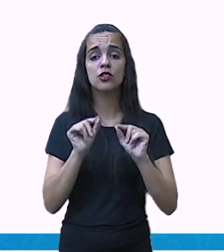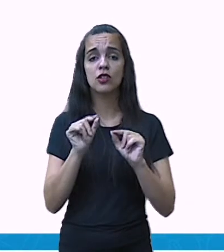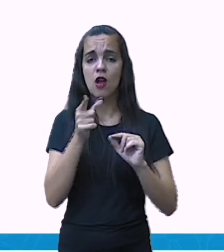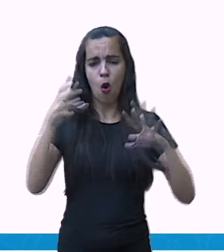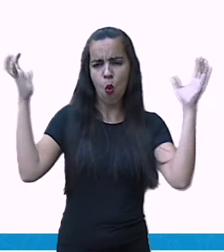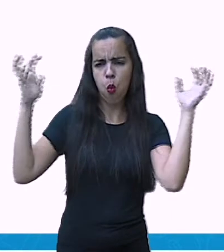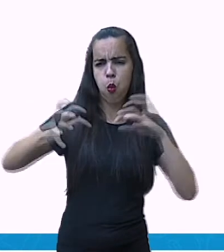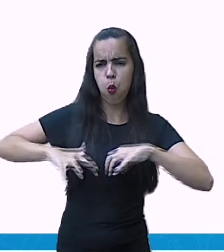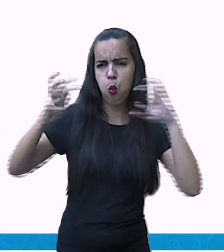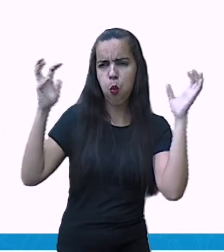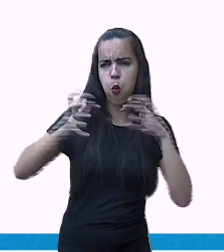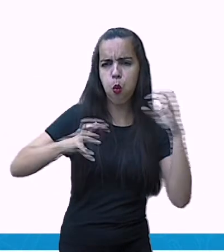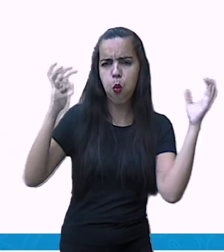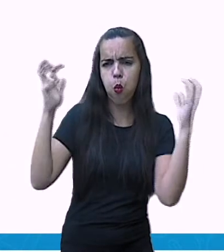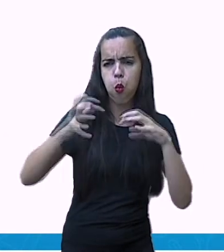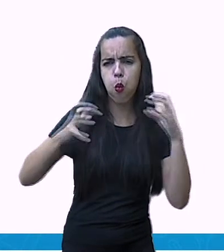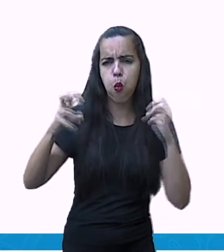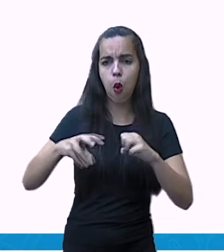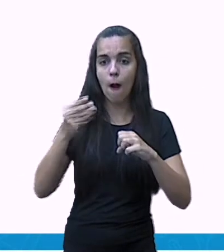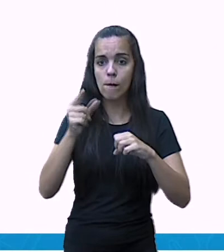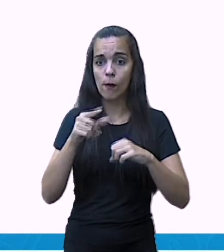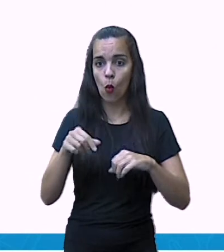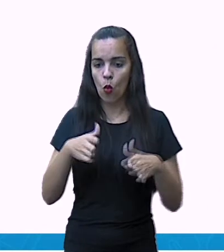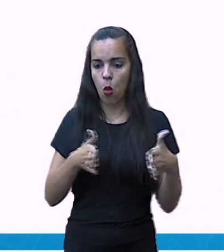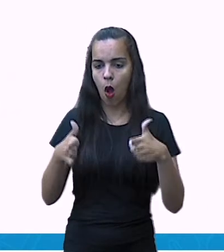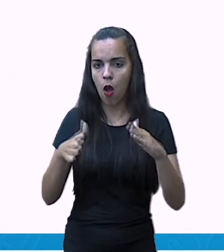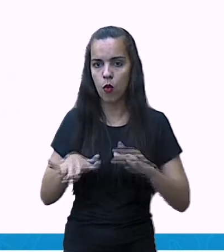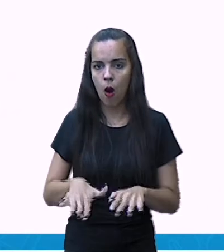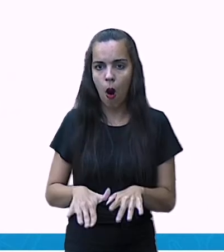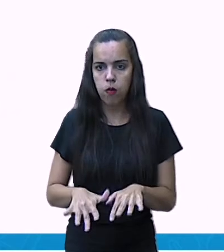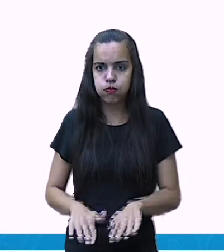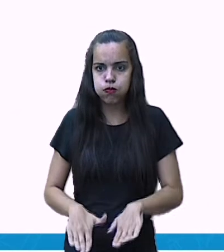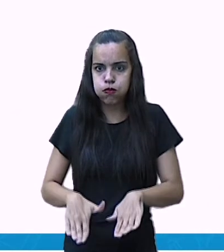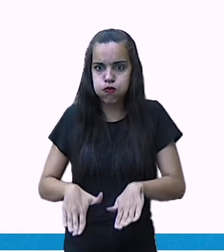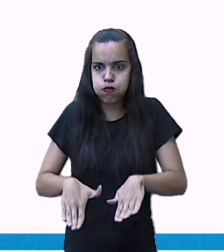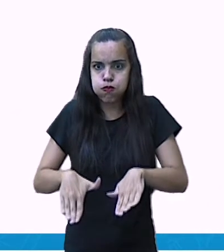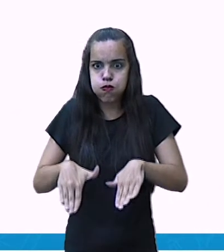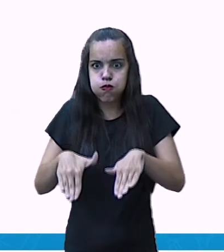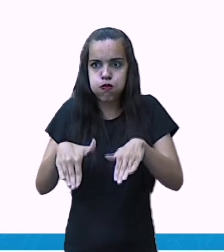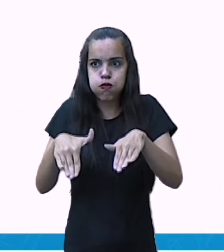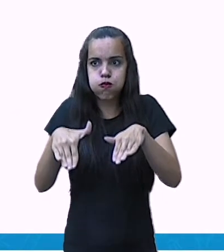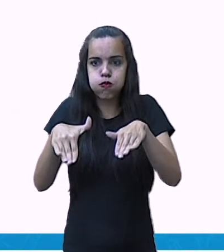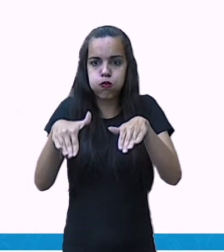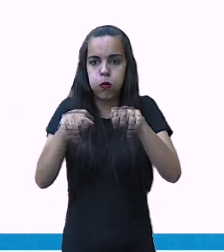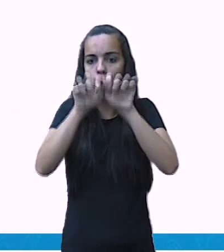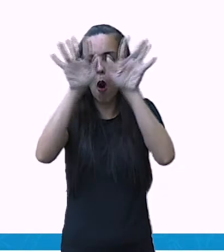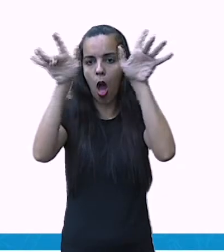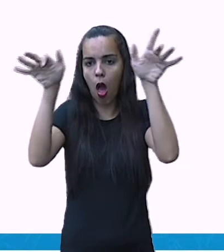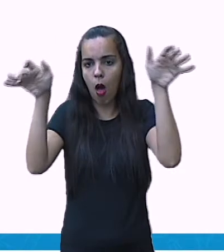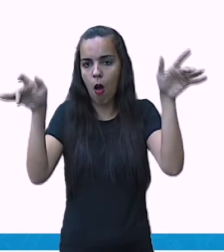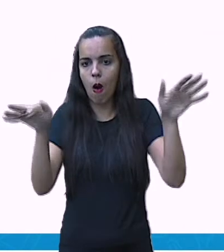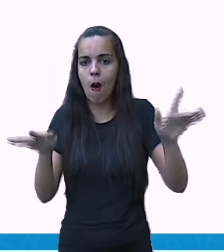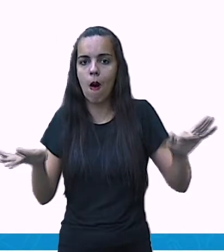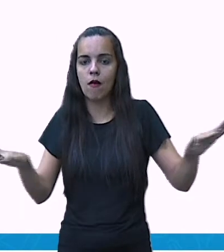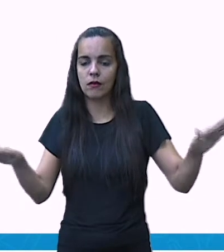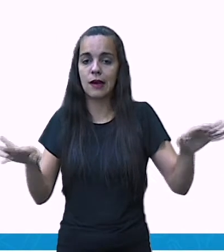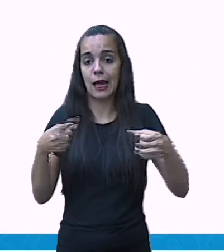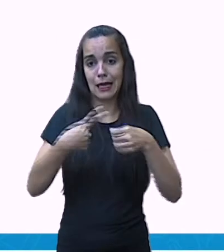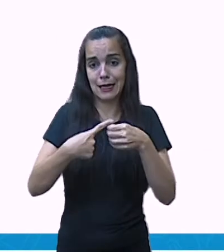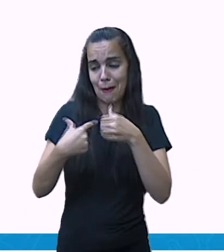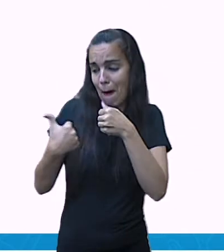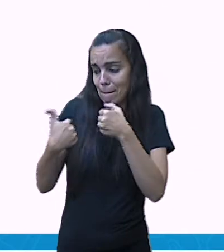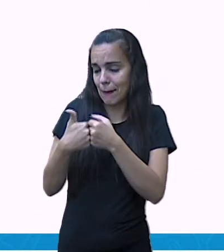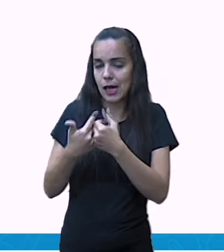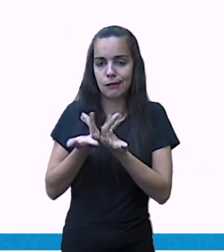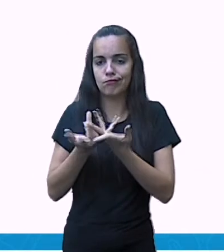grande que o rio saiu fora da sua caixa. E houve o quê? Um transbordamento, uma